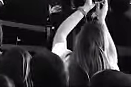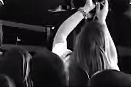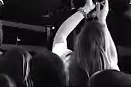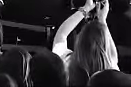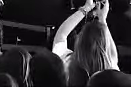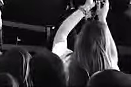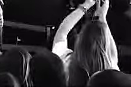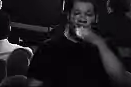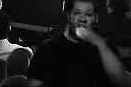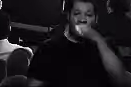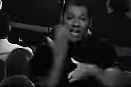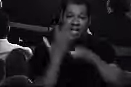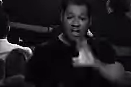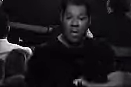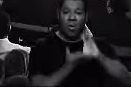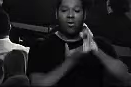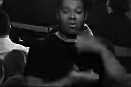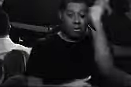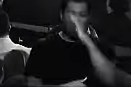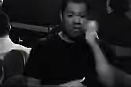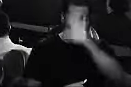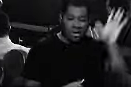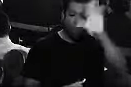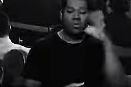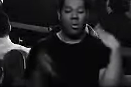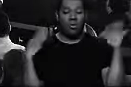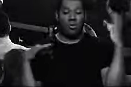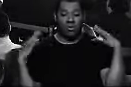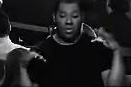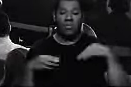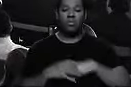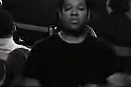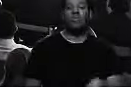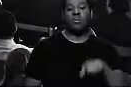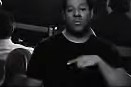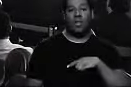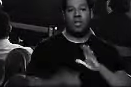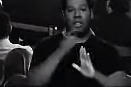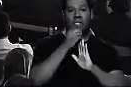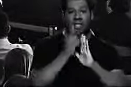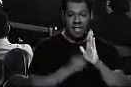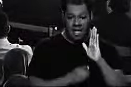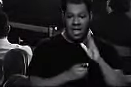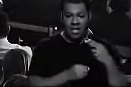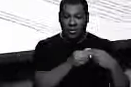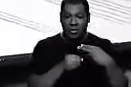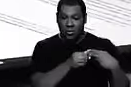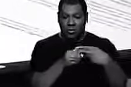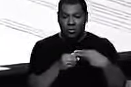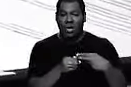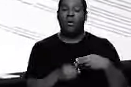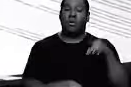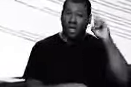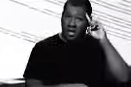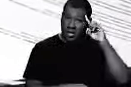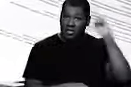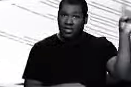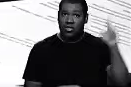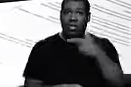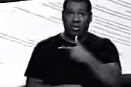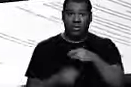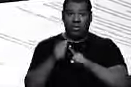candidato à presidência com votos de muitos conservadores, porque não tinha alternativa na época, era tratado como um sujeito honesto dentro do